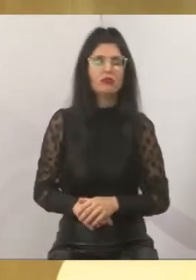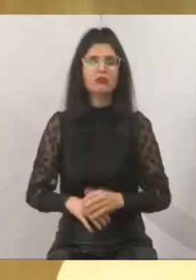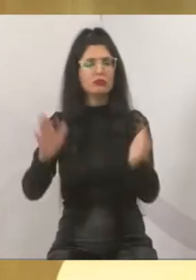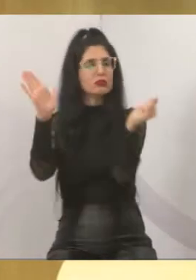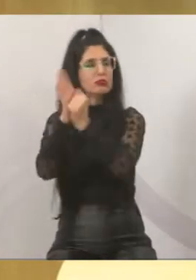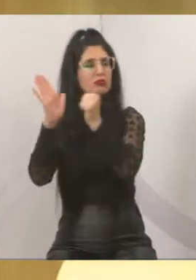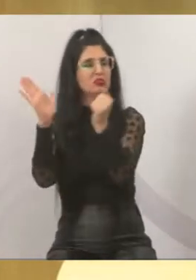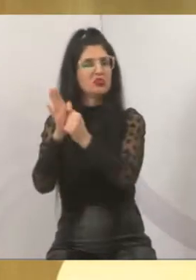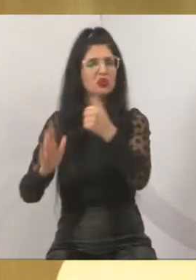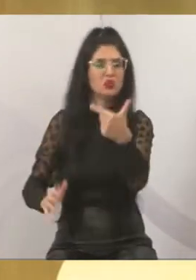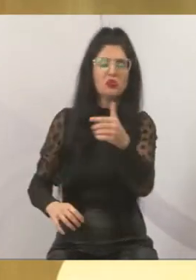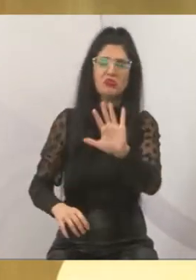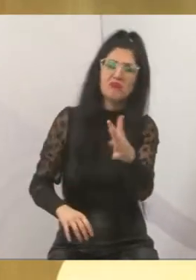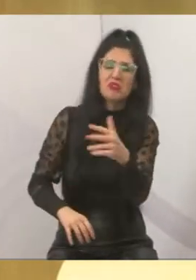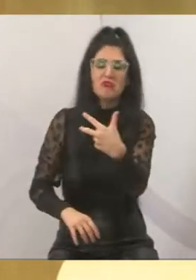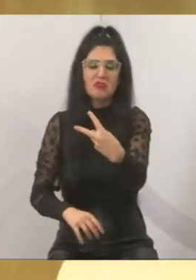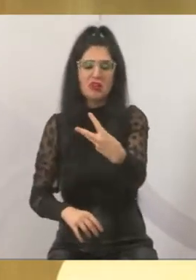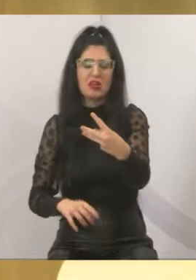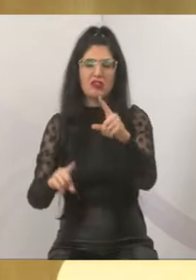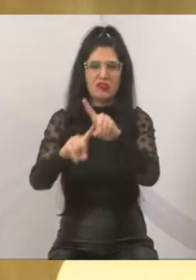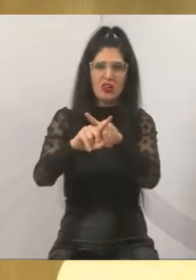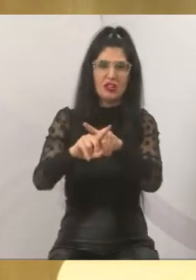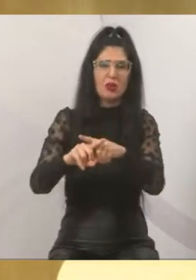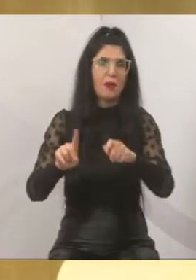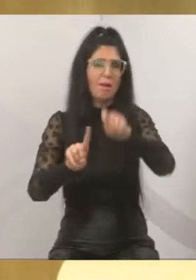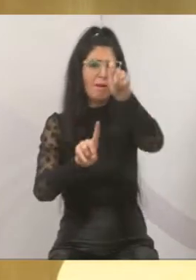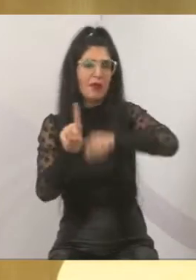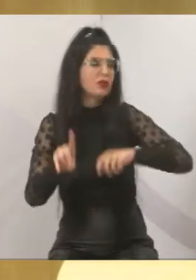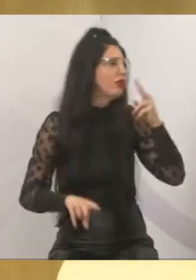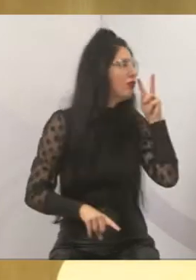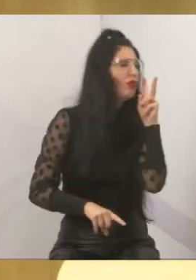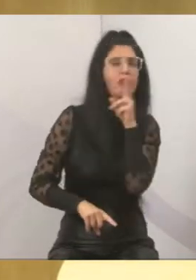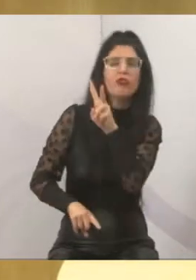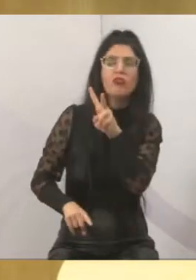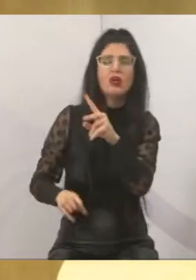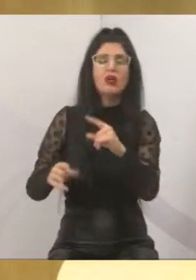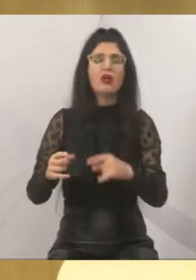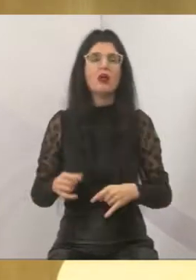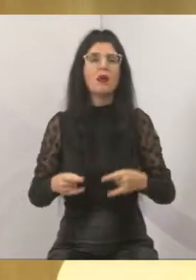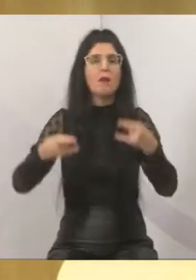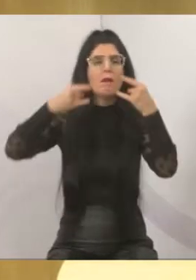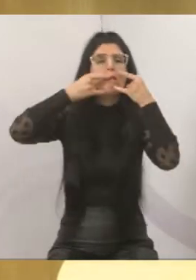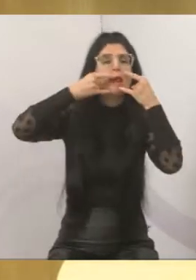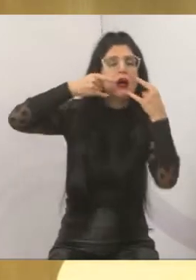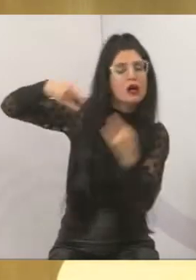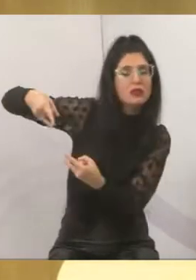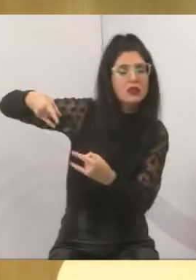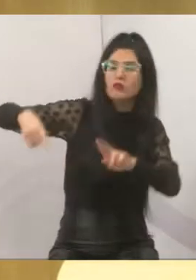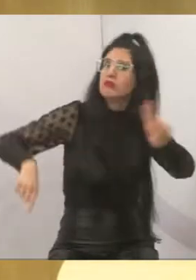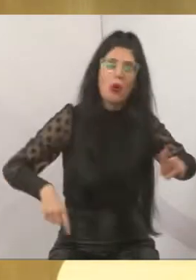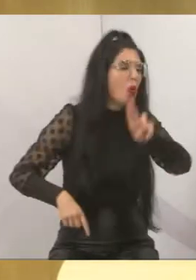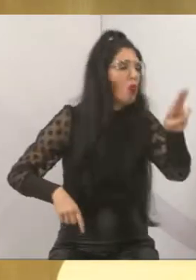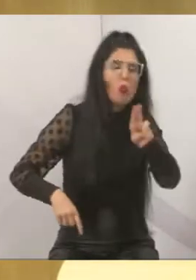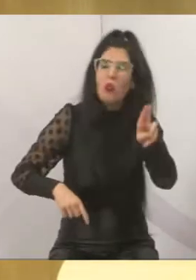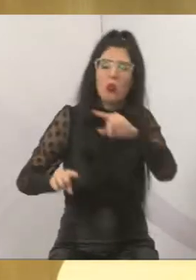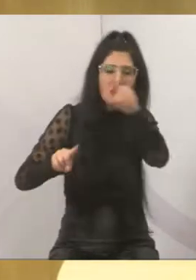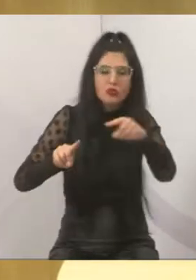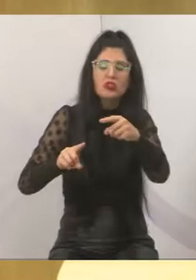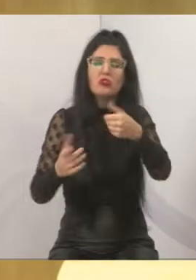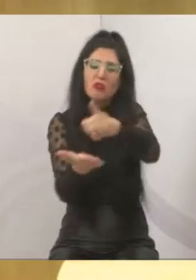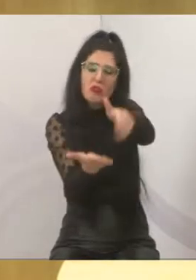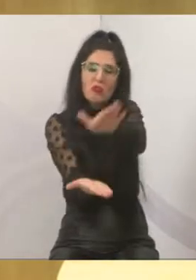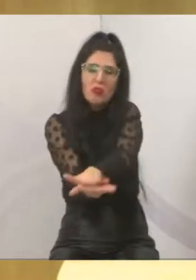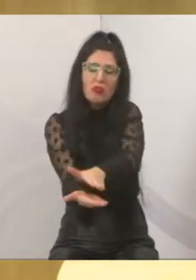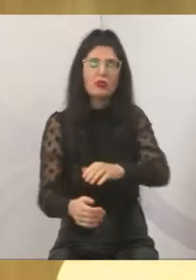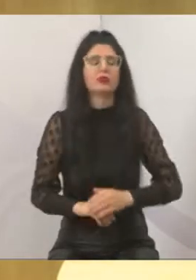vezes, três vezes por mês para tentar caçar alguém sem máscara para aplicar uma multa, algum tipo de multa. A última vez que foram,